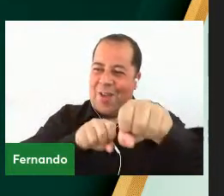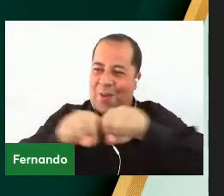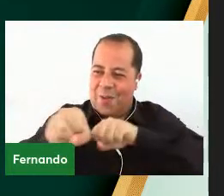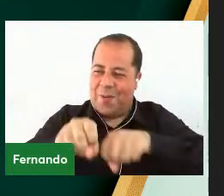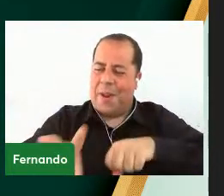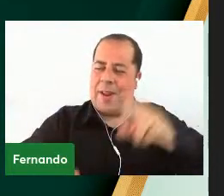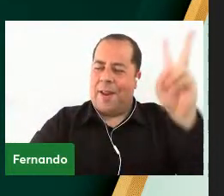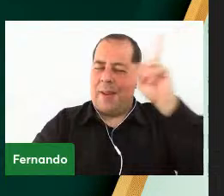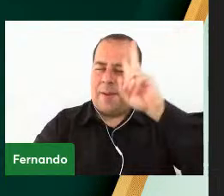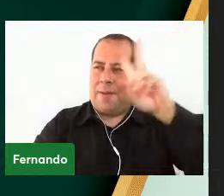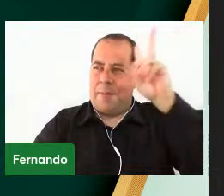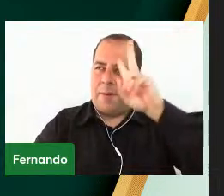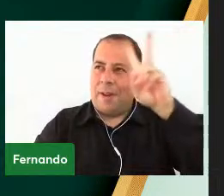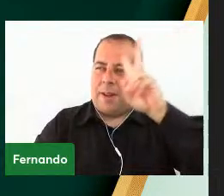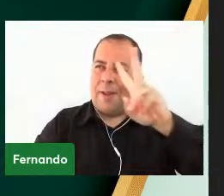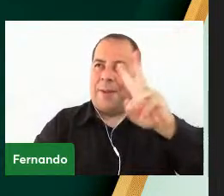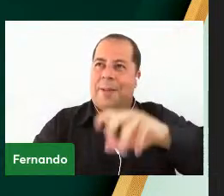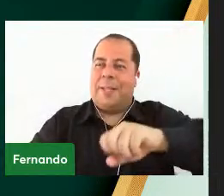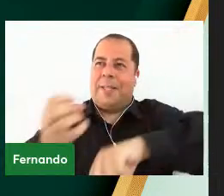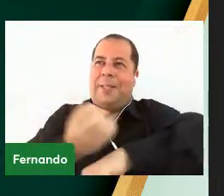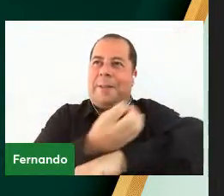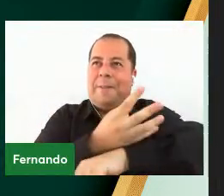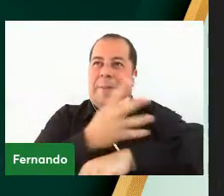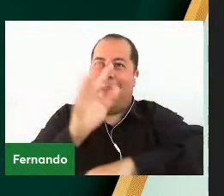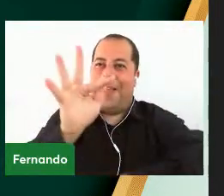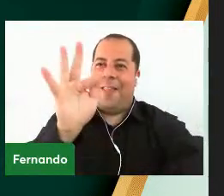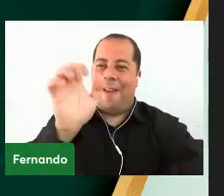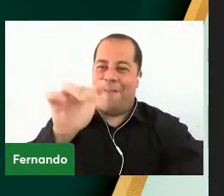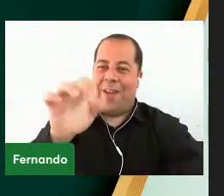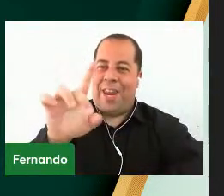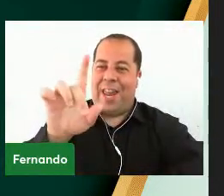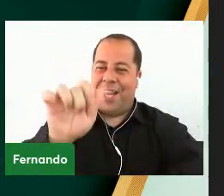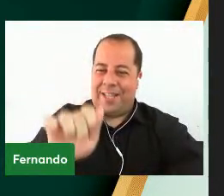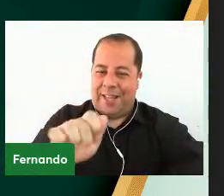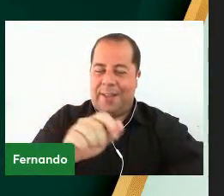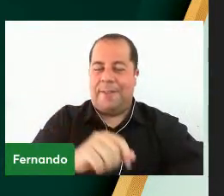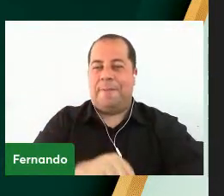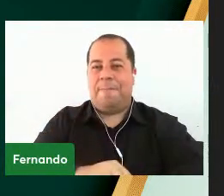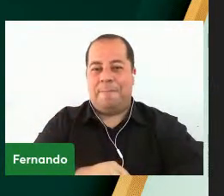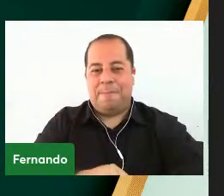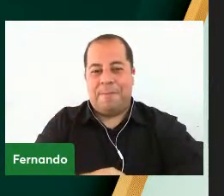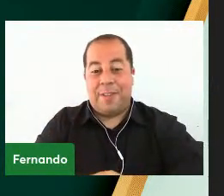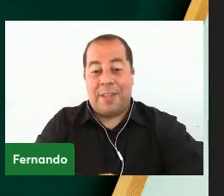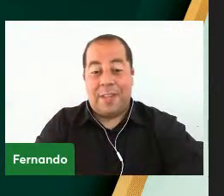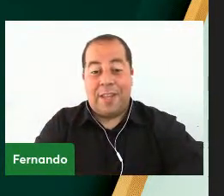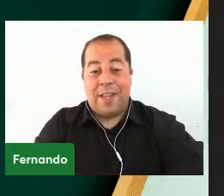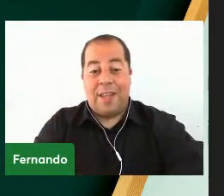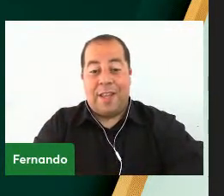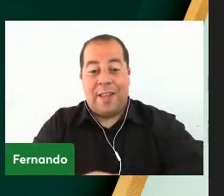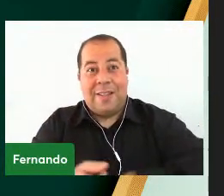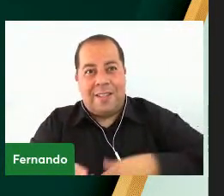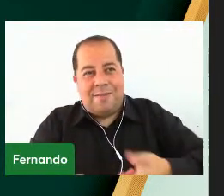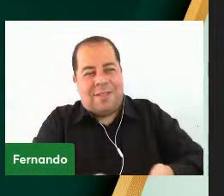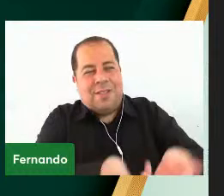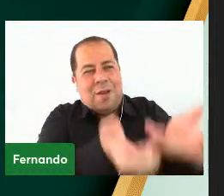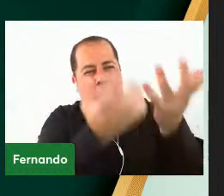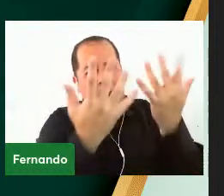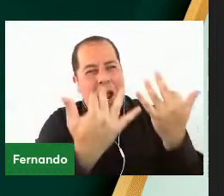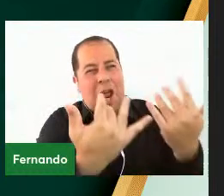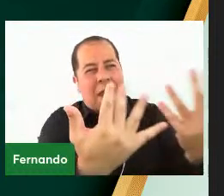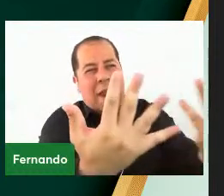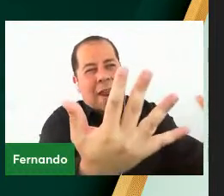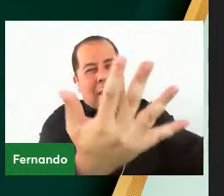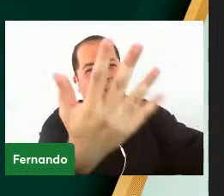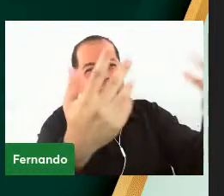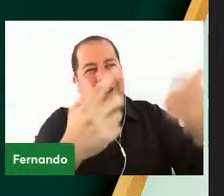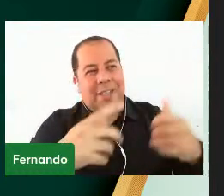lembrando aqui toda a emoção da Fernanda, a colheita, né, desse momento, a certeza de que valeu a pena todo